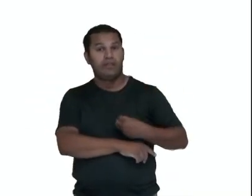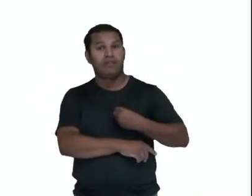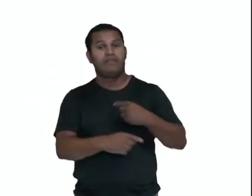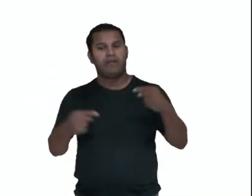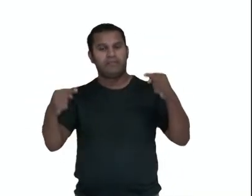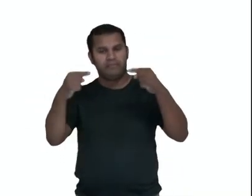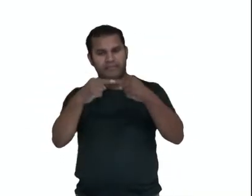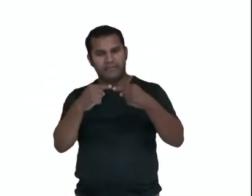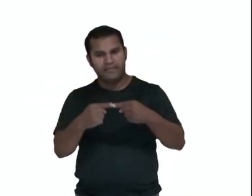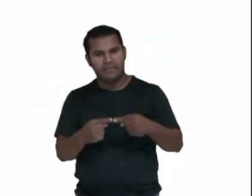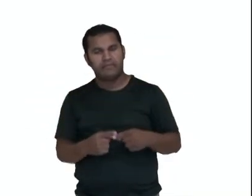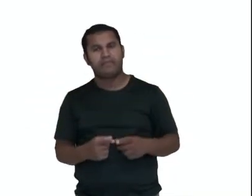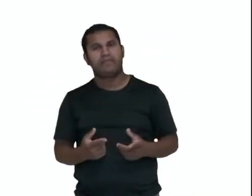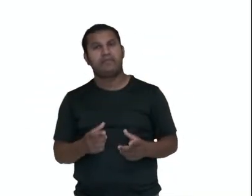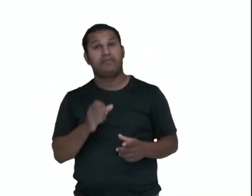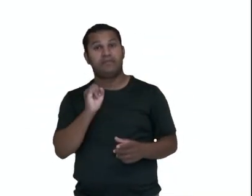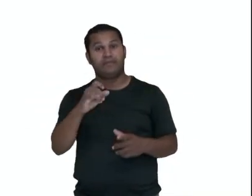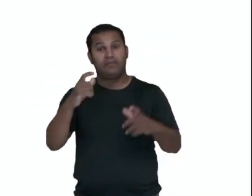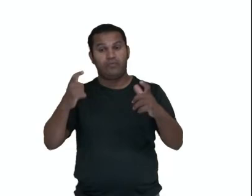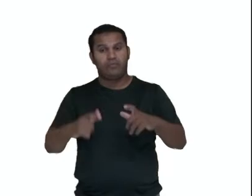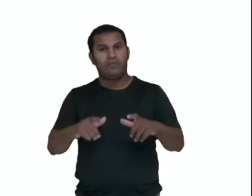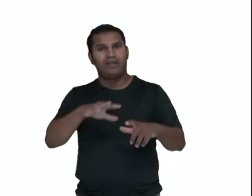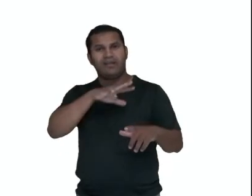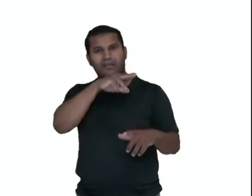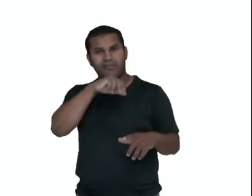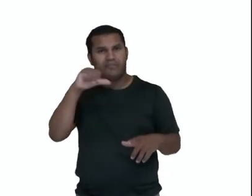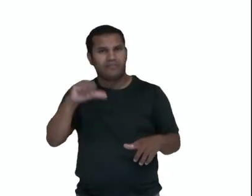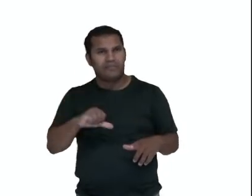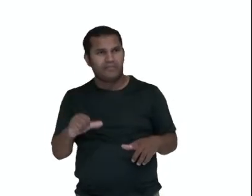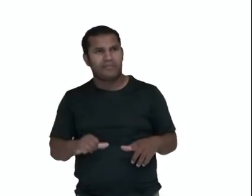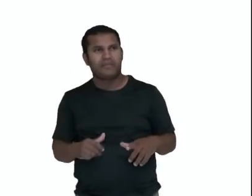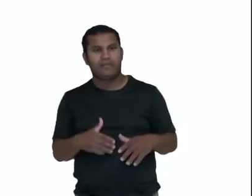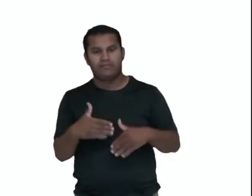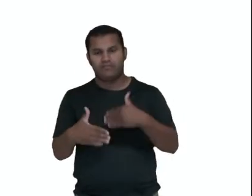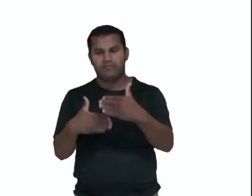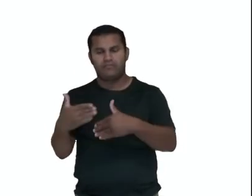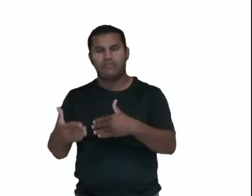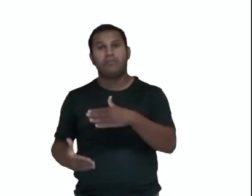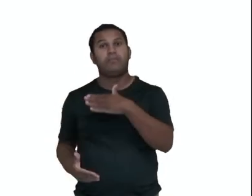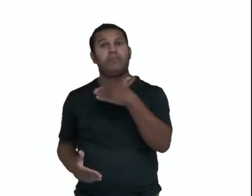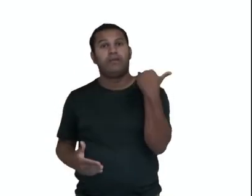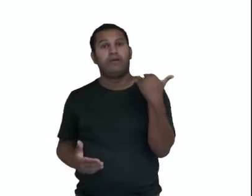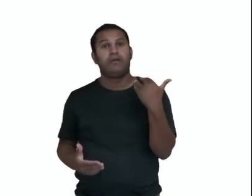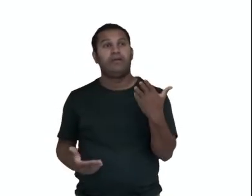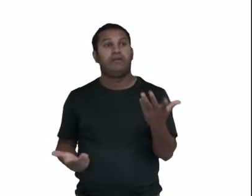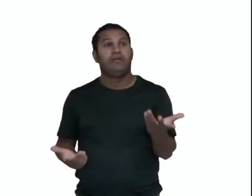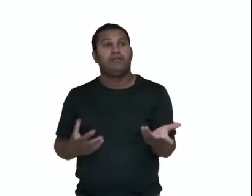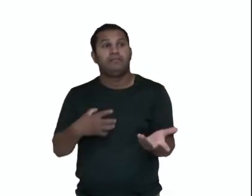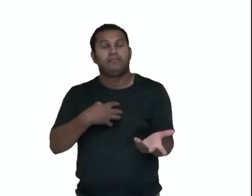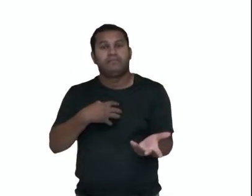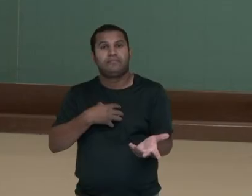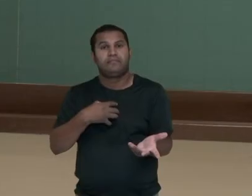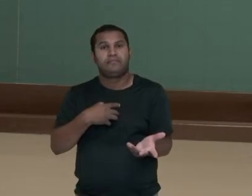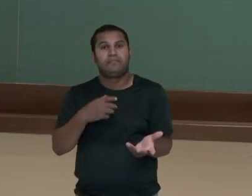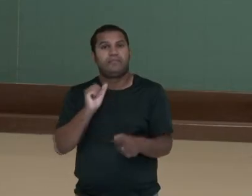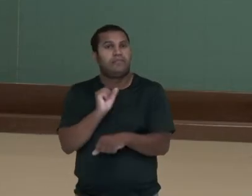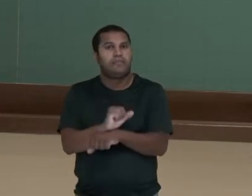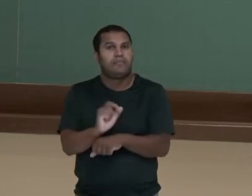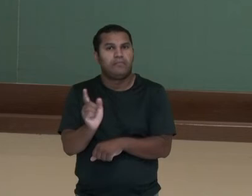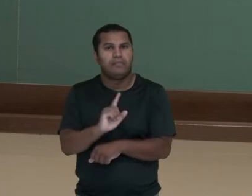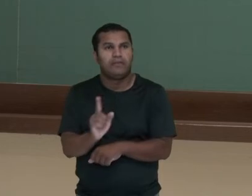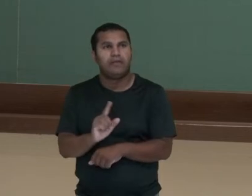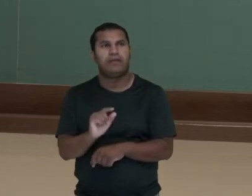viável, esse indivíduo acaba morrendo, né? E essa característica não passa para outras gerações, né?